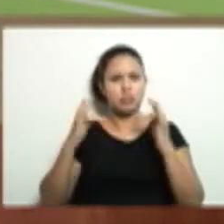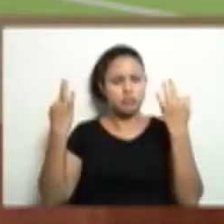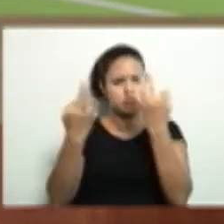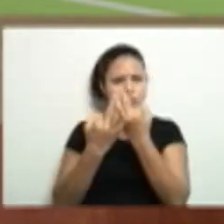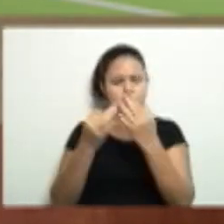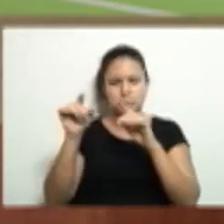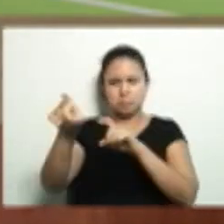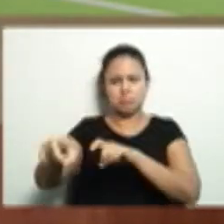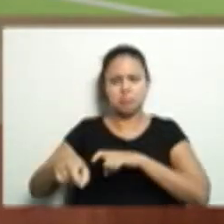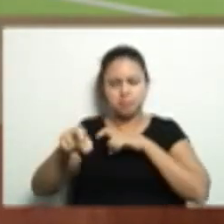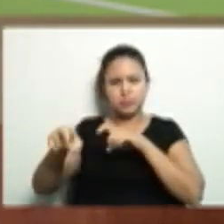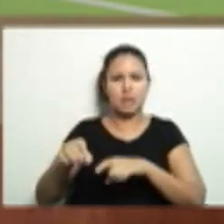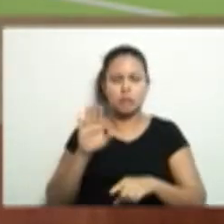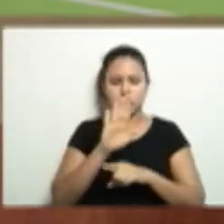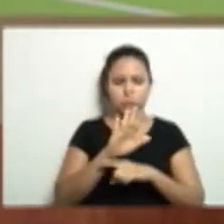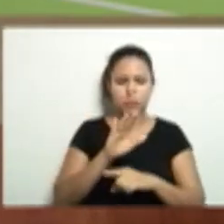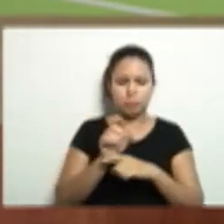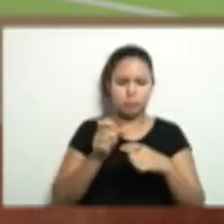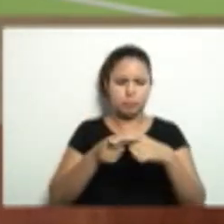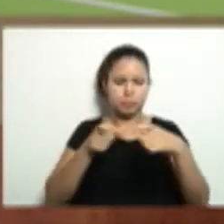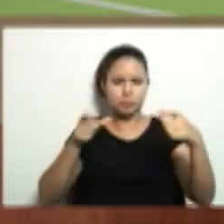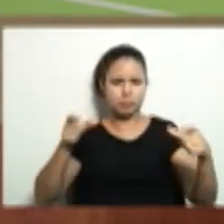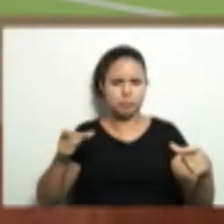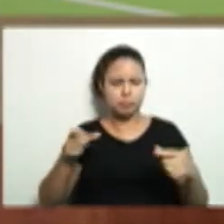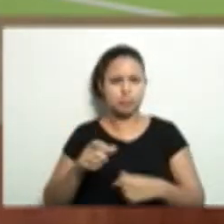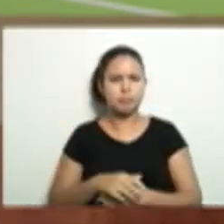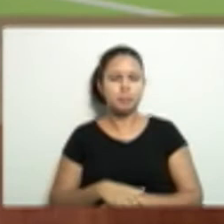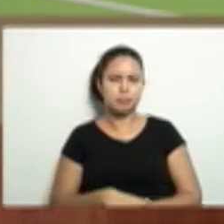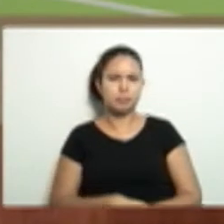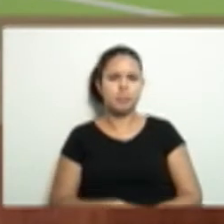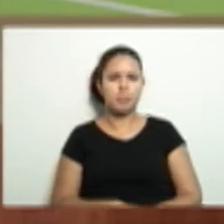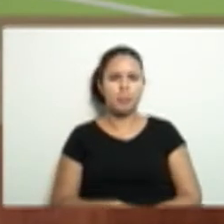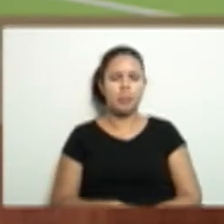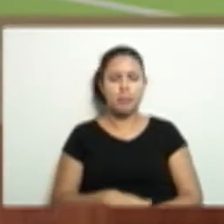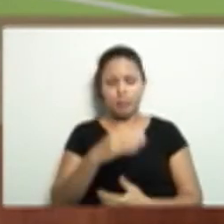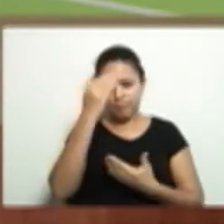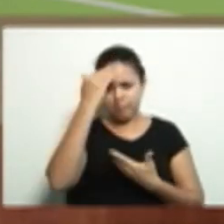aos agricultores. Obrigado pela participação.